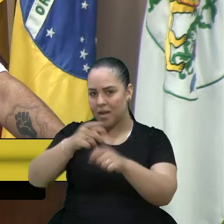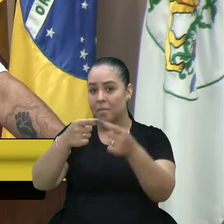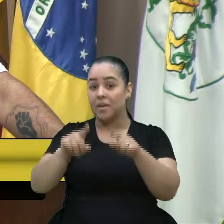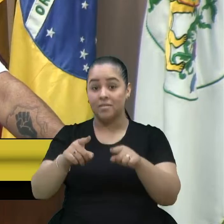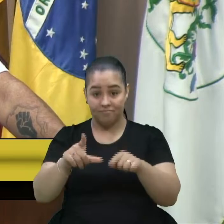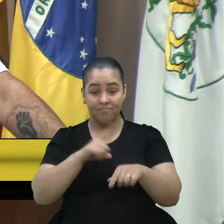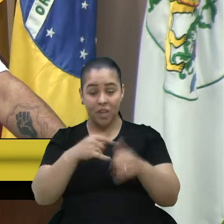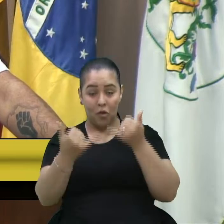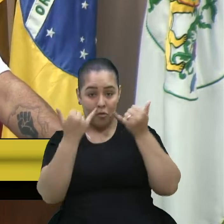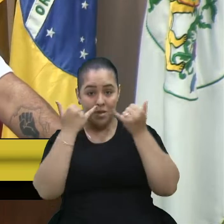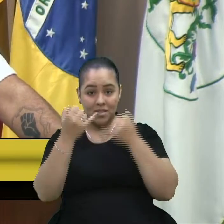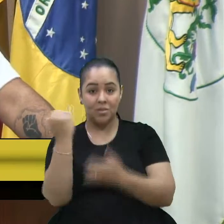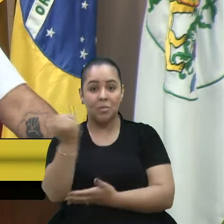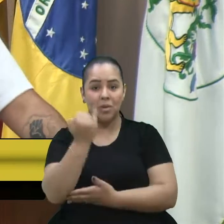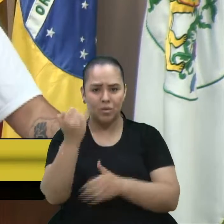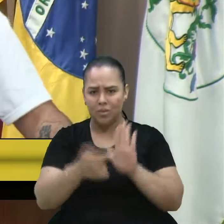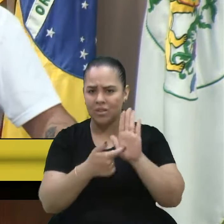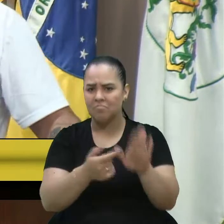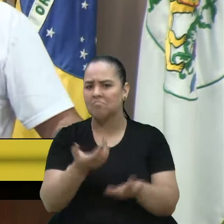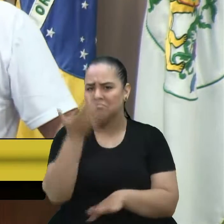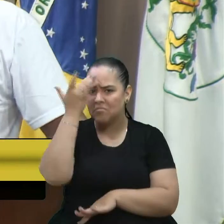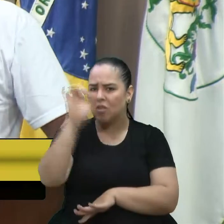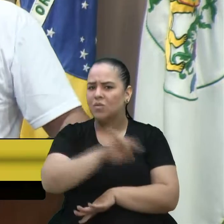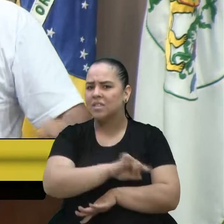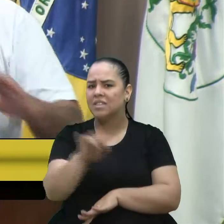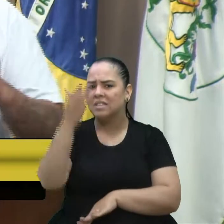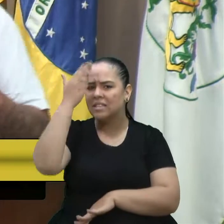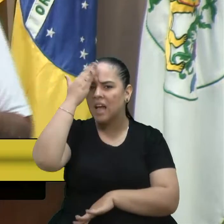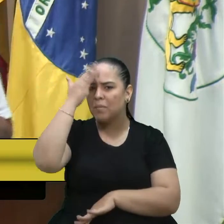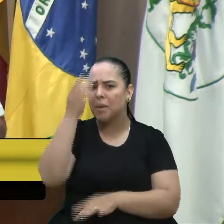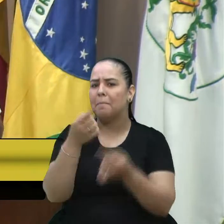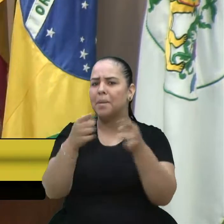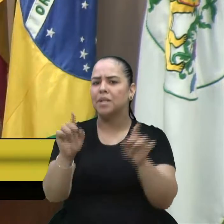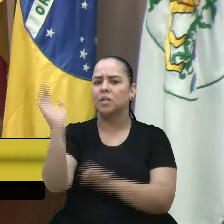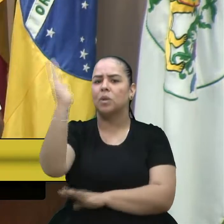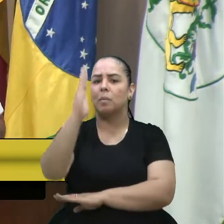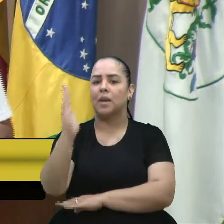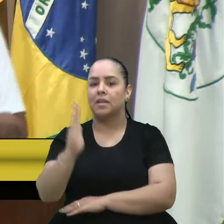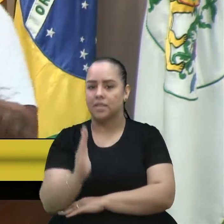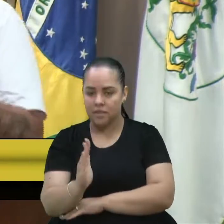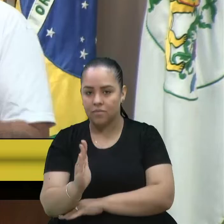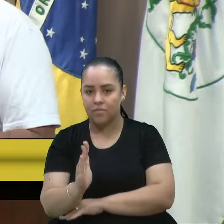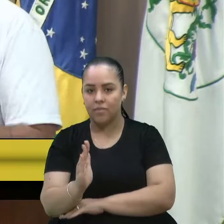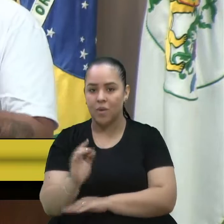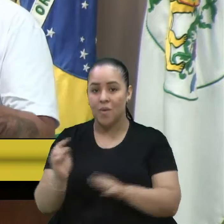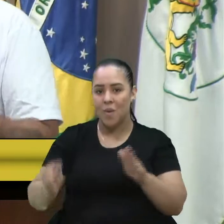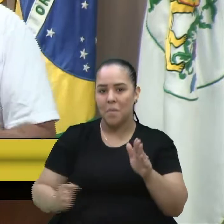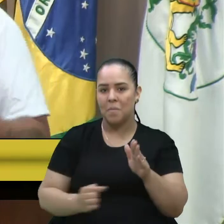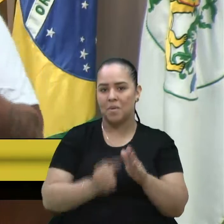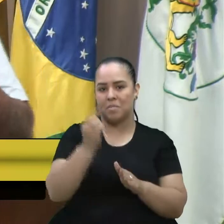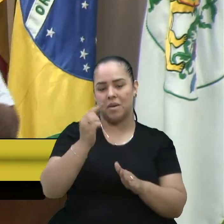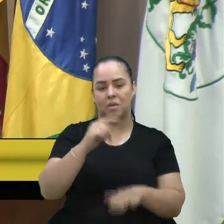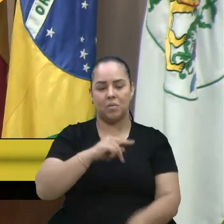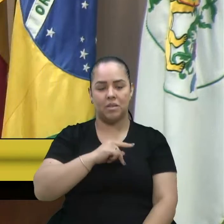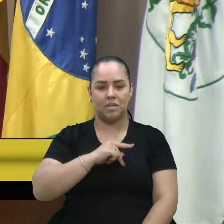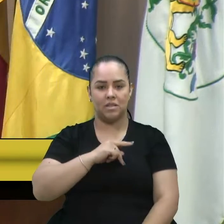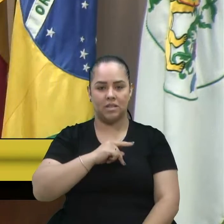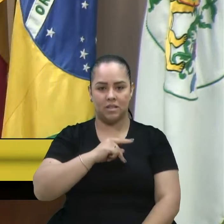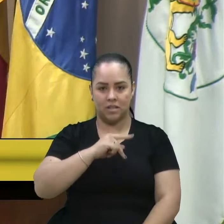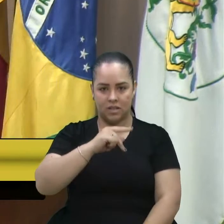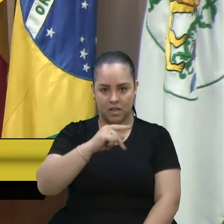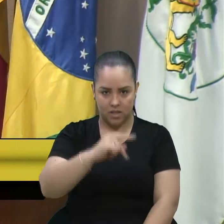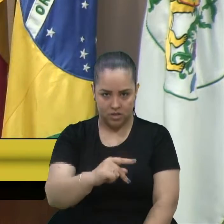importante. Eu não sei se vocês sabem, no Brasil, o primeiro presidente da